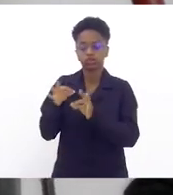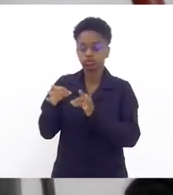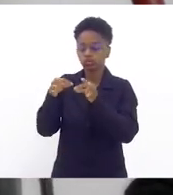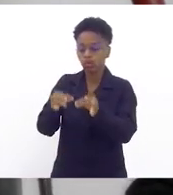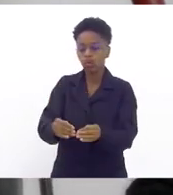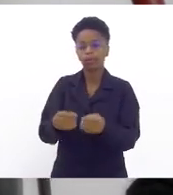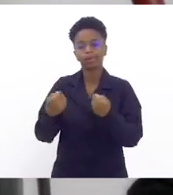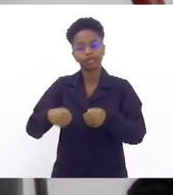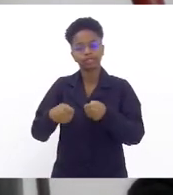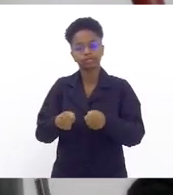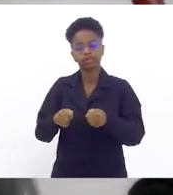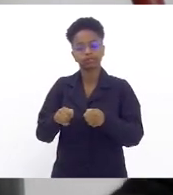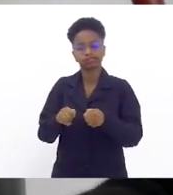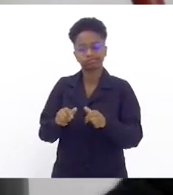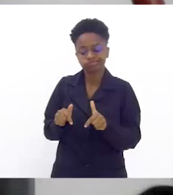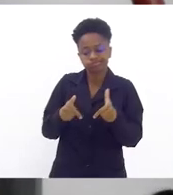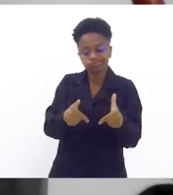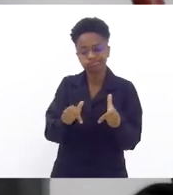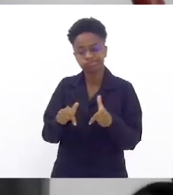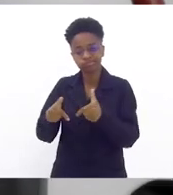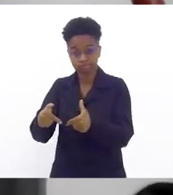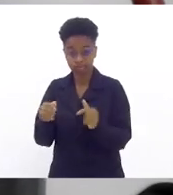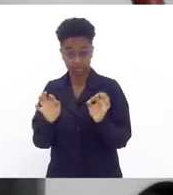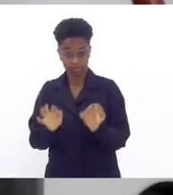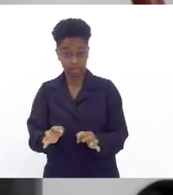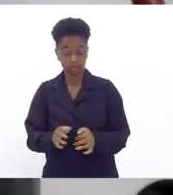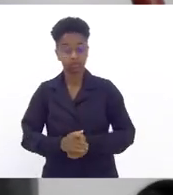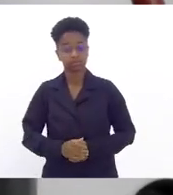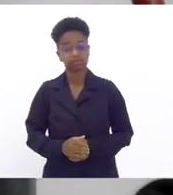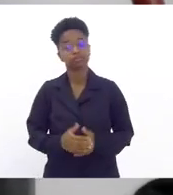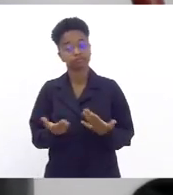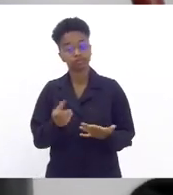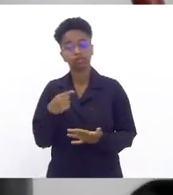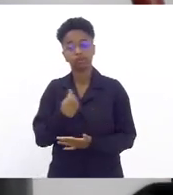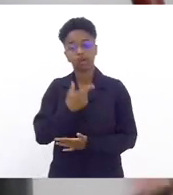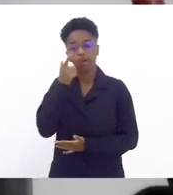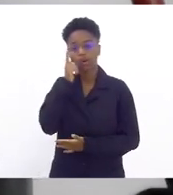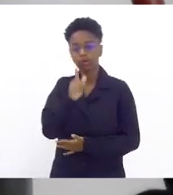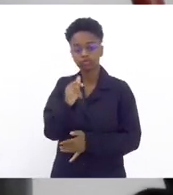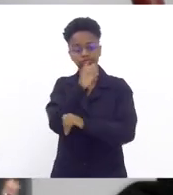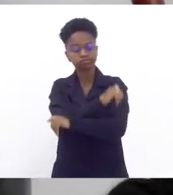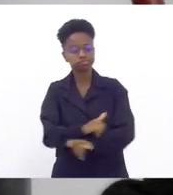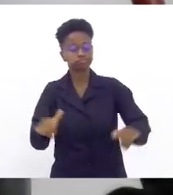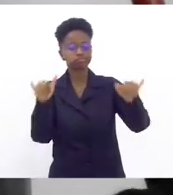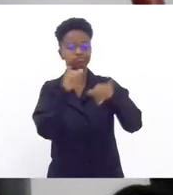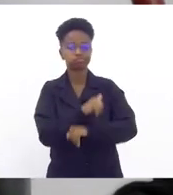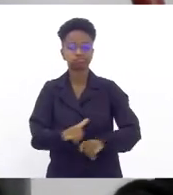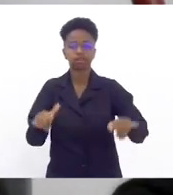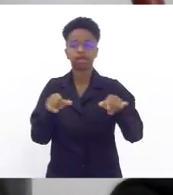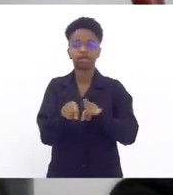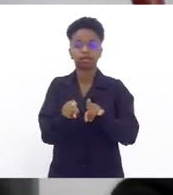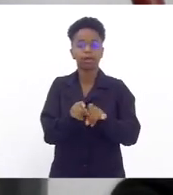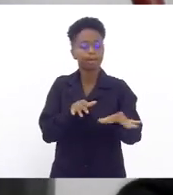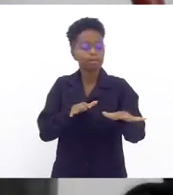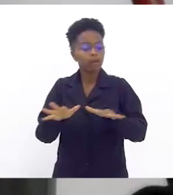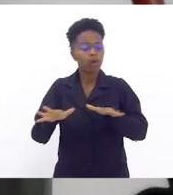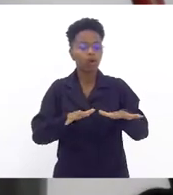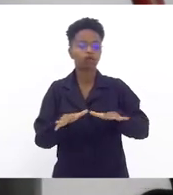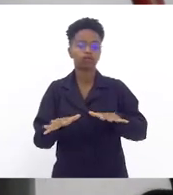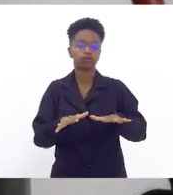Precisou se movimentar muito né para e a gente chegasse no grau de divulgação e mobilização